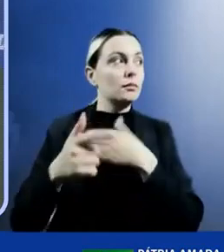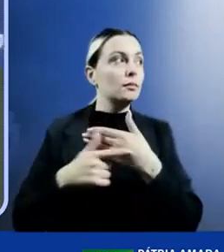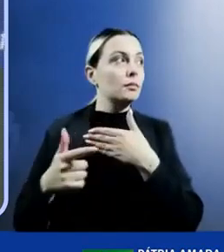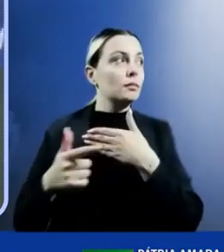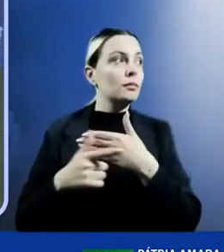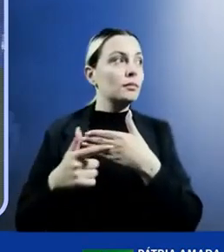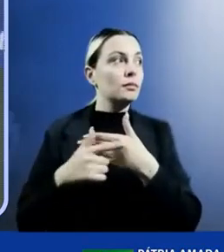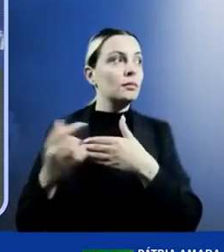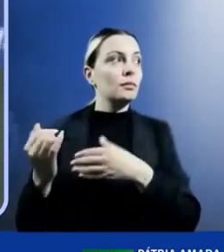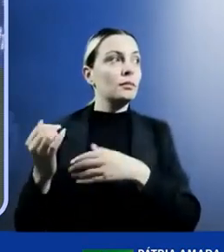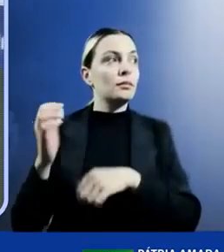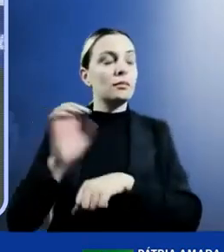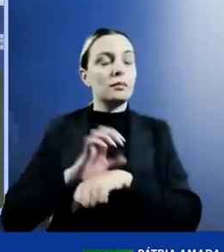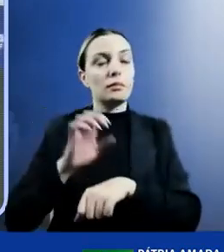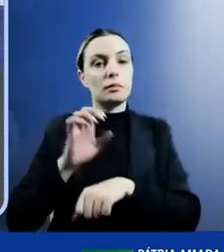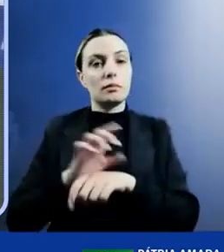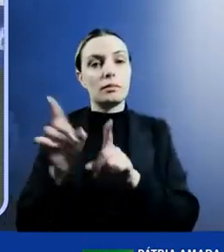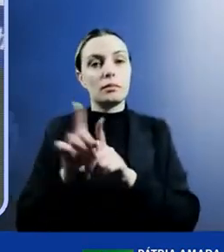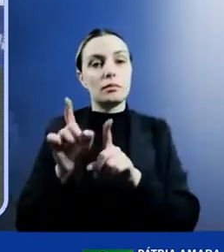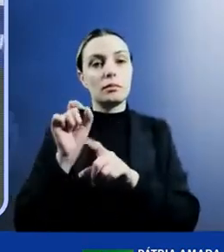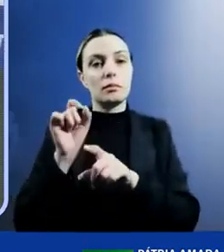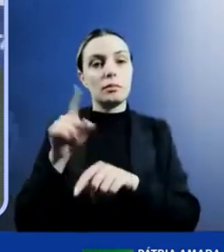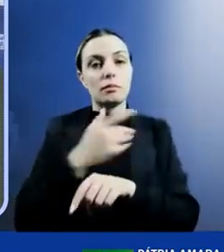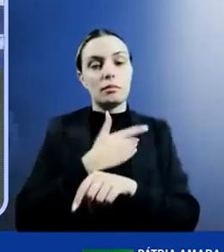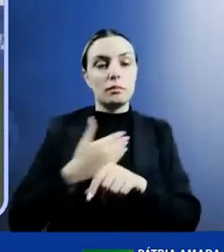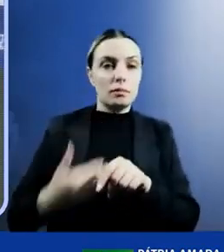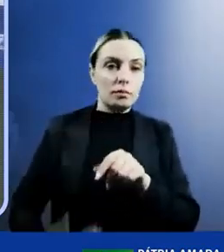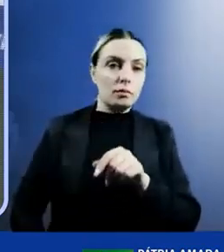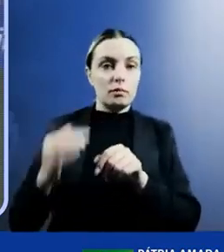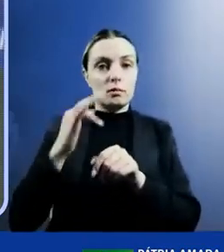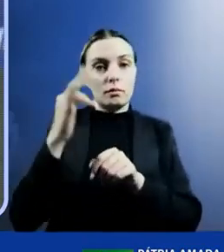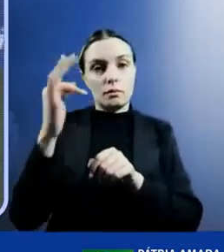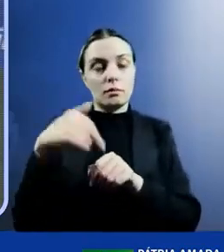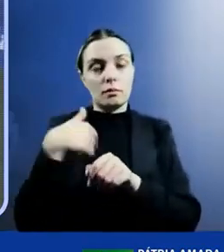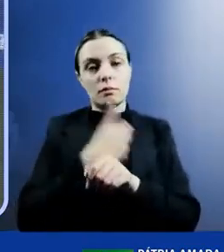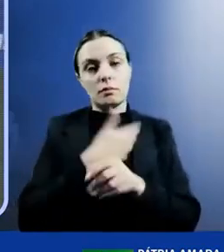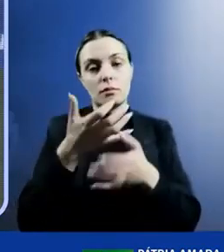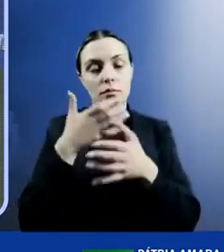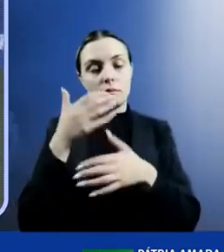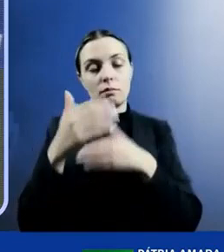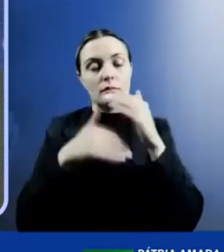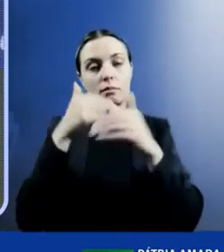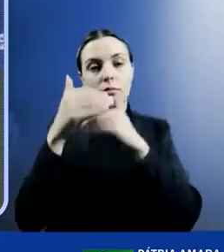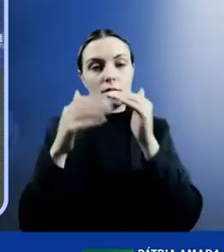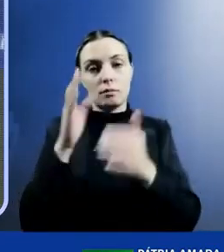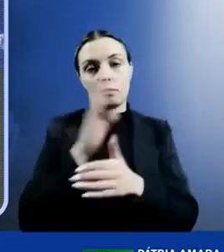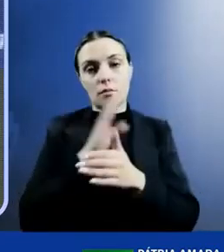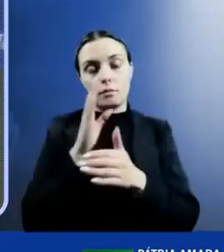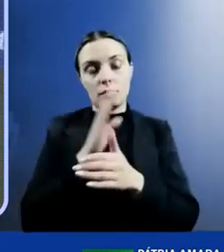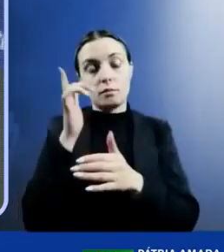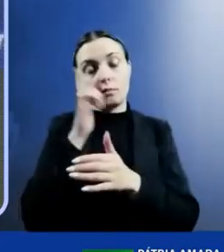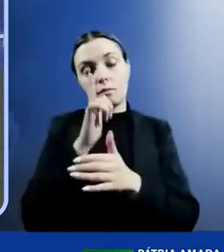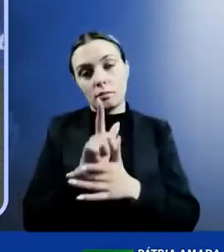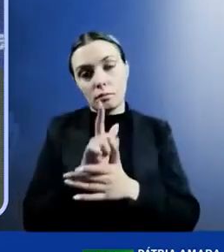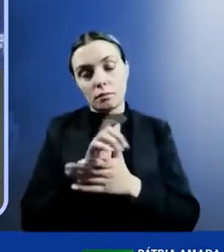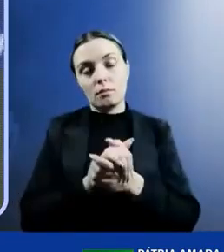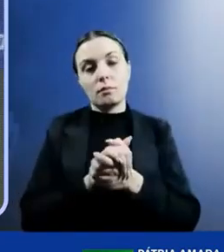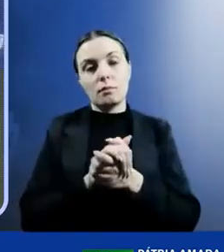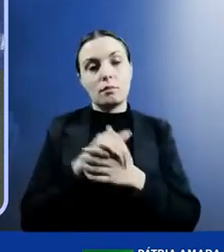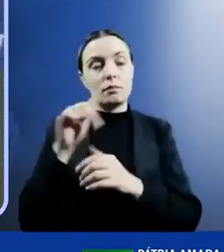que parte do governo federal e que a gente espera poder avançar rapidamente para que esse plano